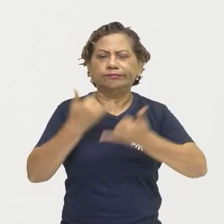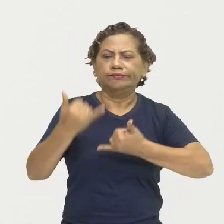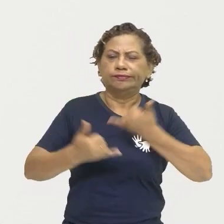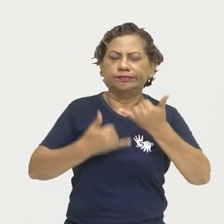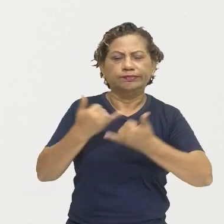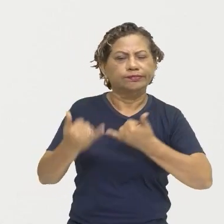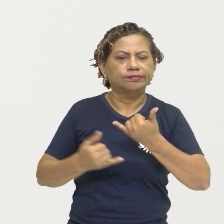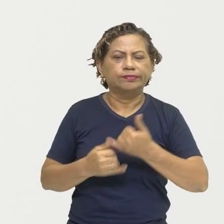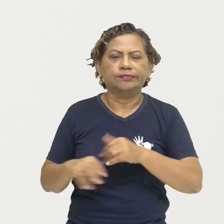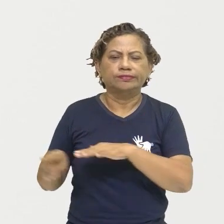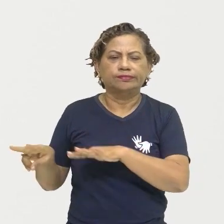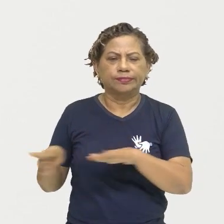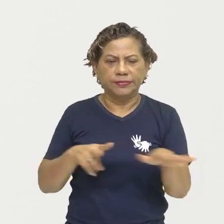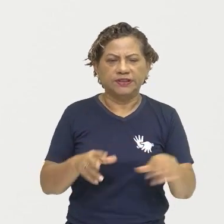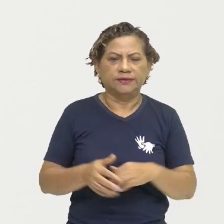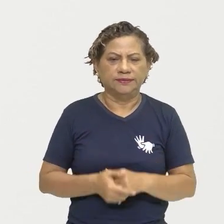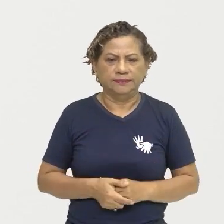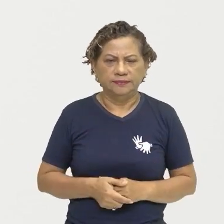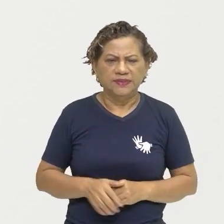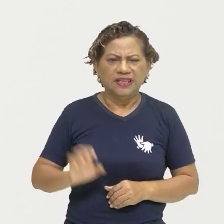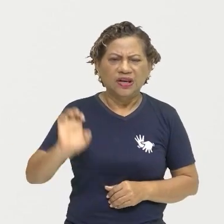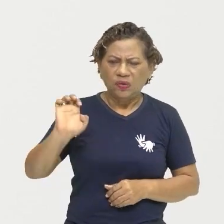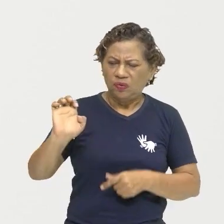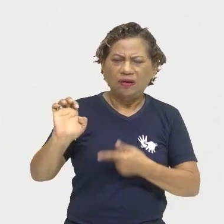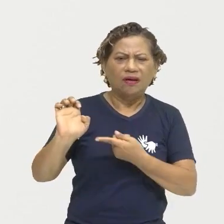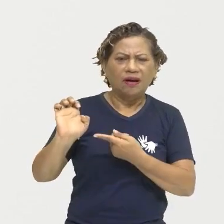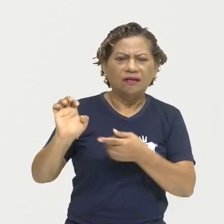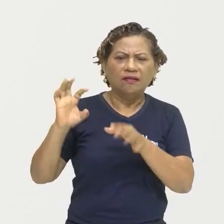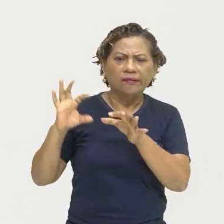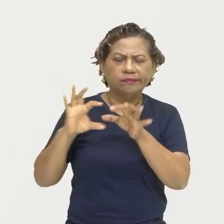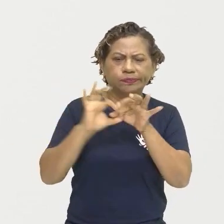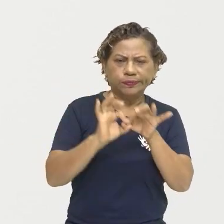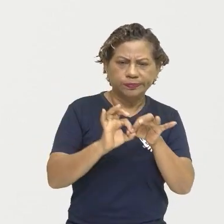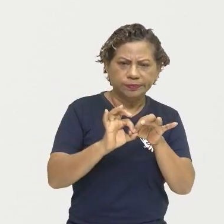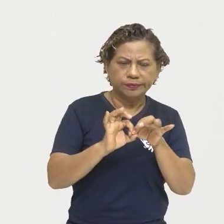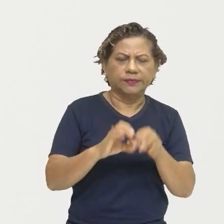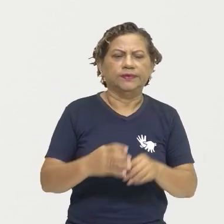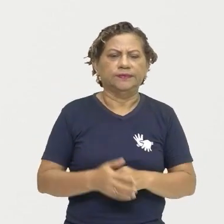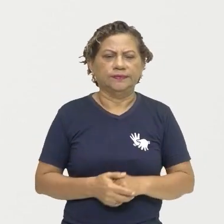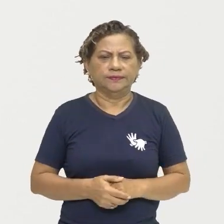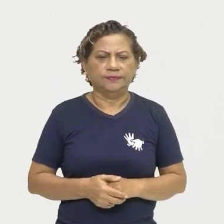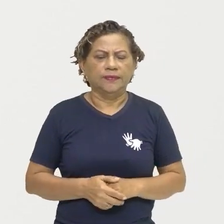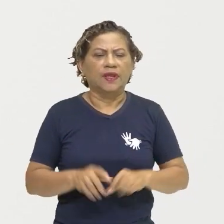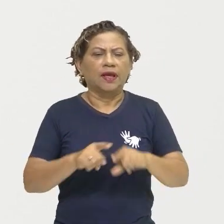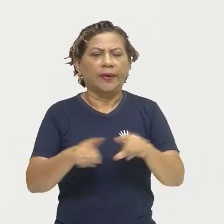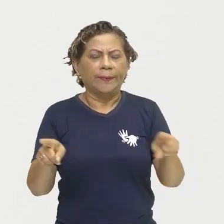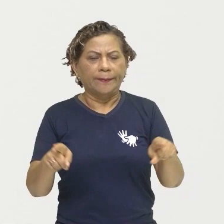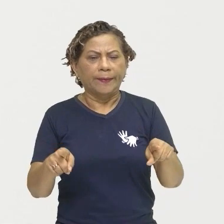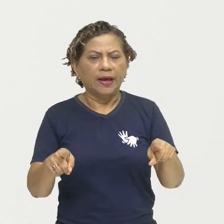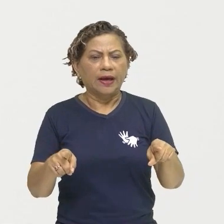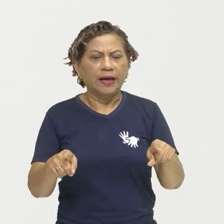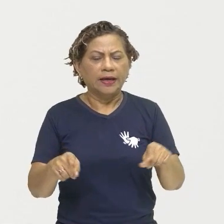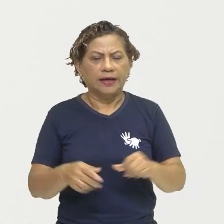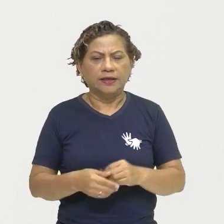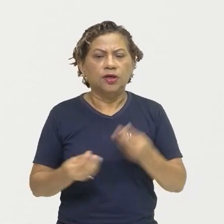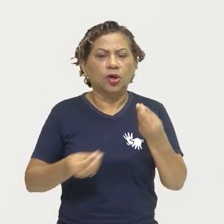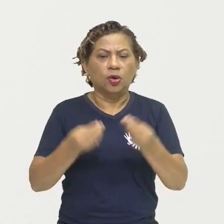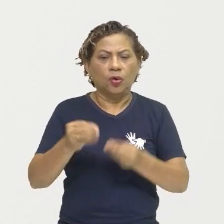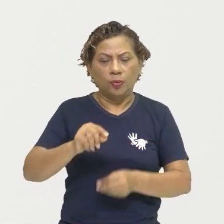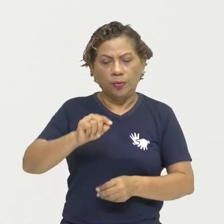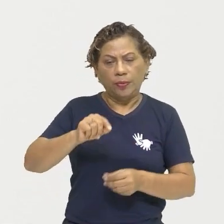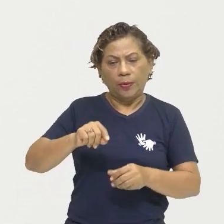tem uma conjunção aditiva, certo? Mas como eu queria produzir o sentido de ênfase, de acentuação, então eu